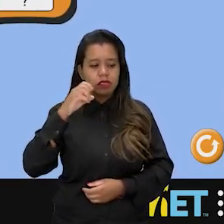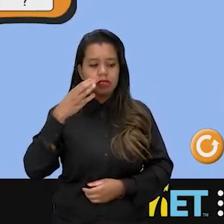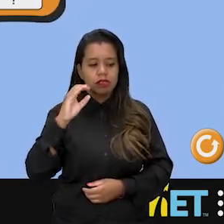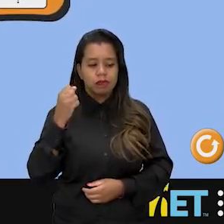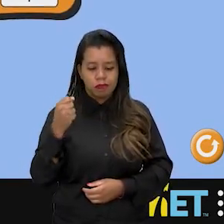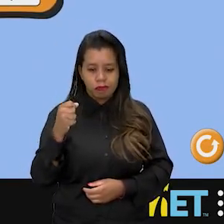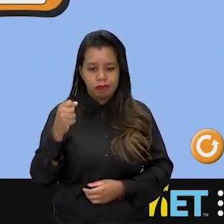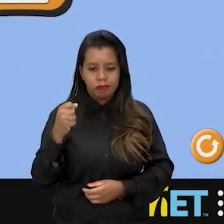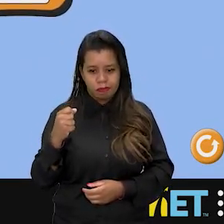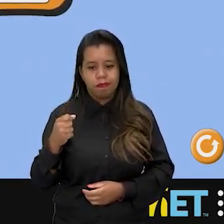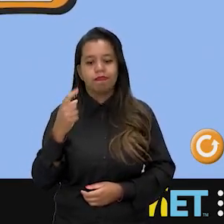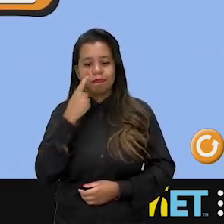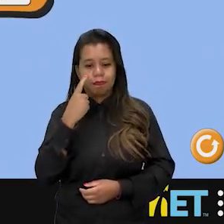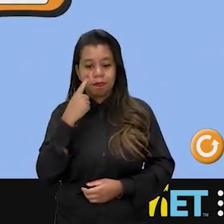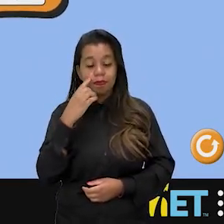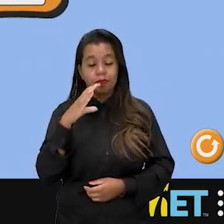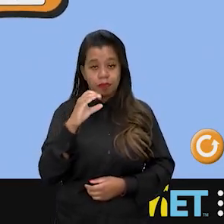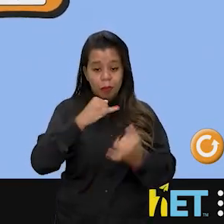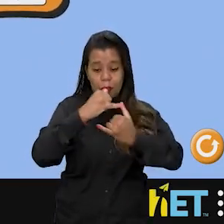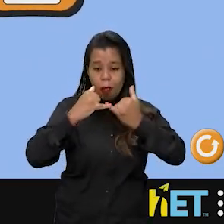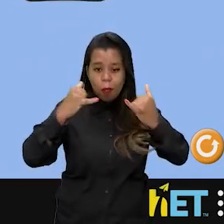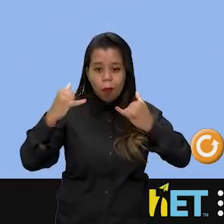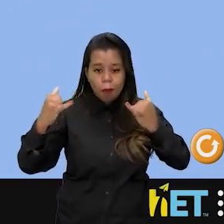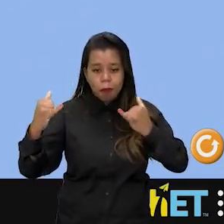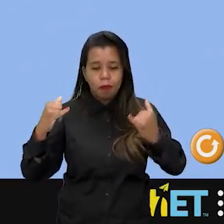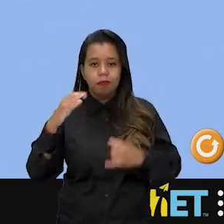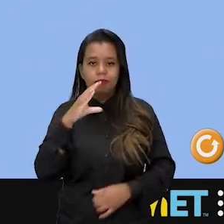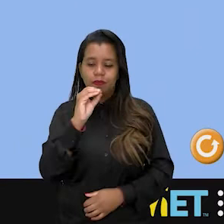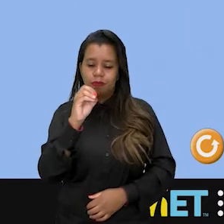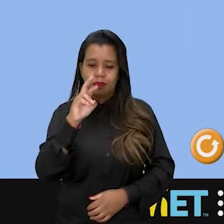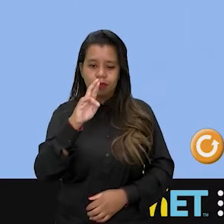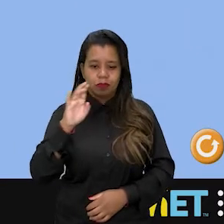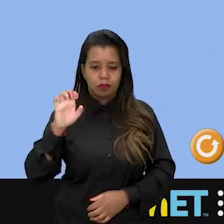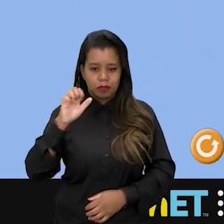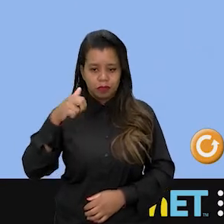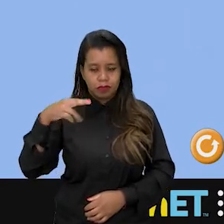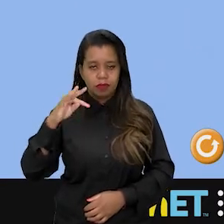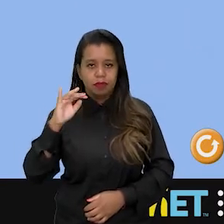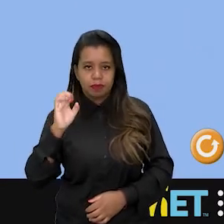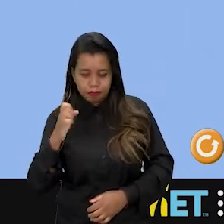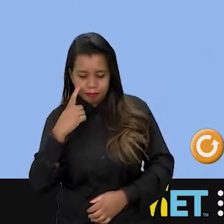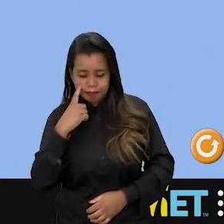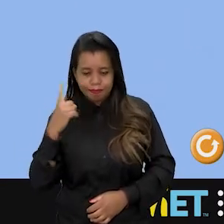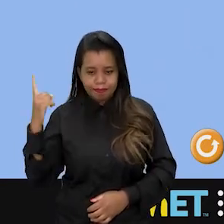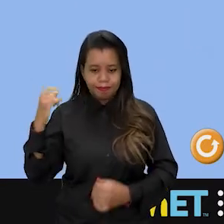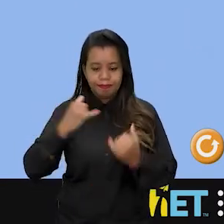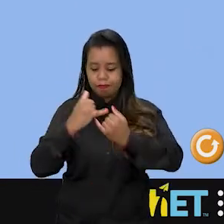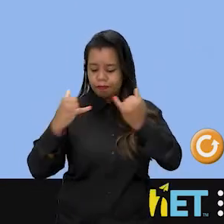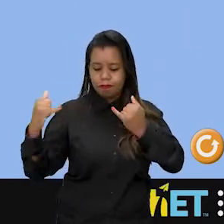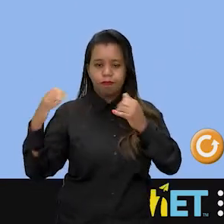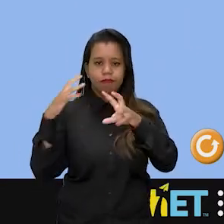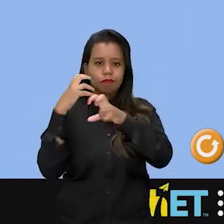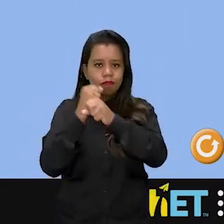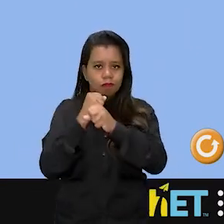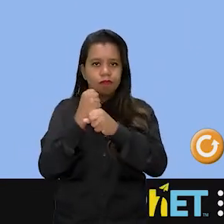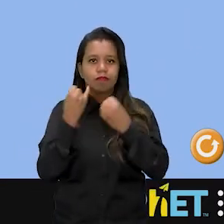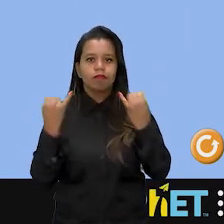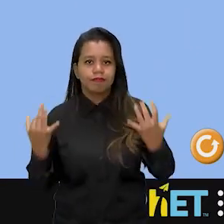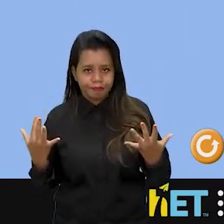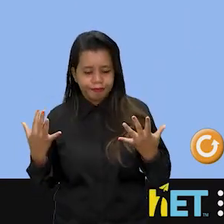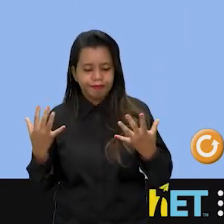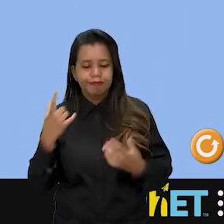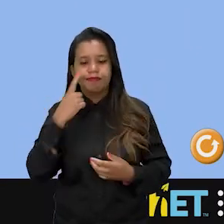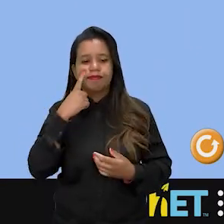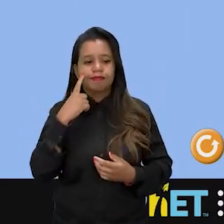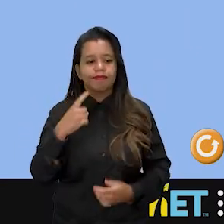amperímetro, que mede a corrente. A corrente é dada em ampere, portanto, o amperímetro. Tá certo? Então, como que a gente vai fazer um circuito? Ó,